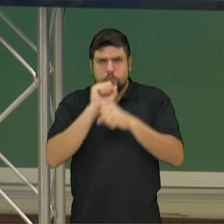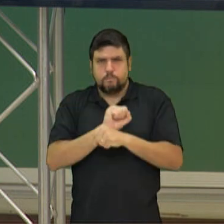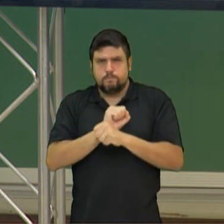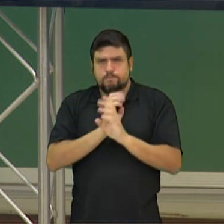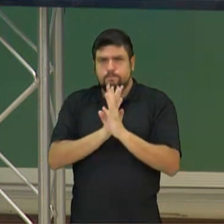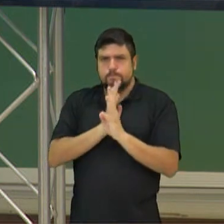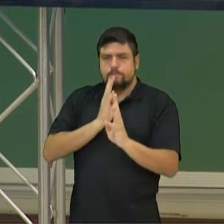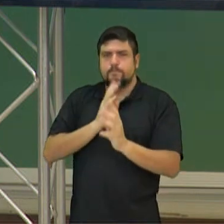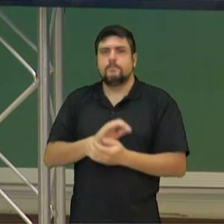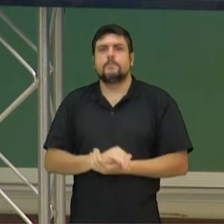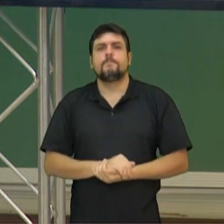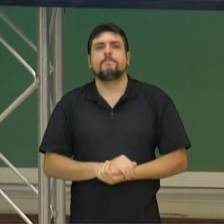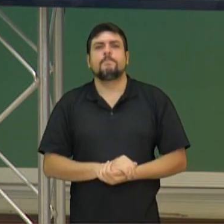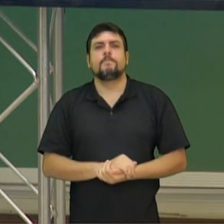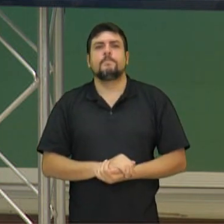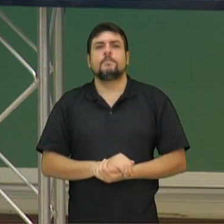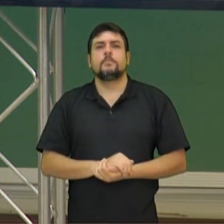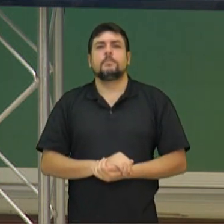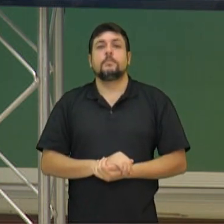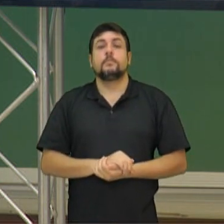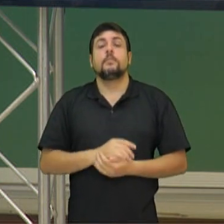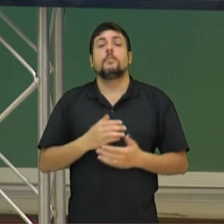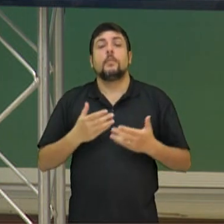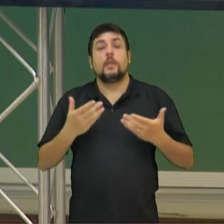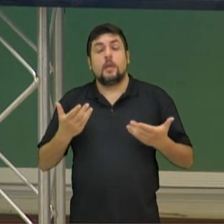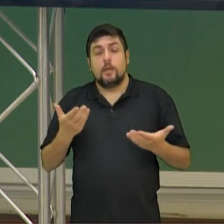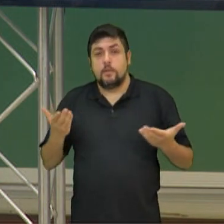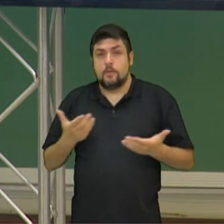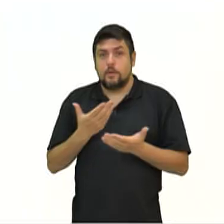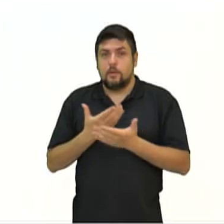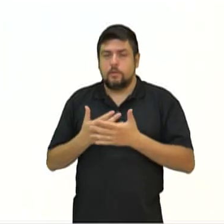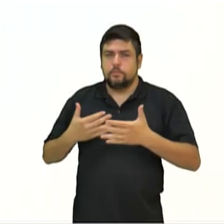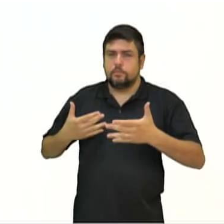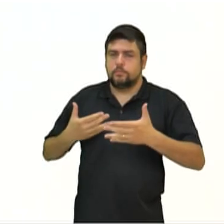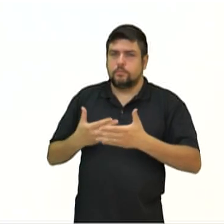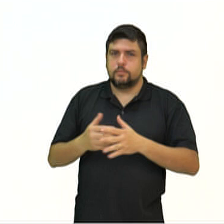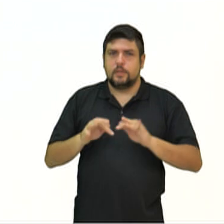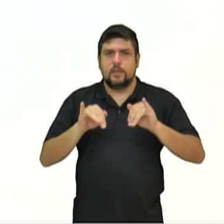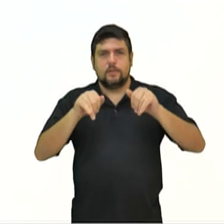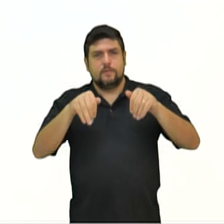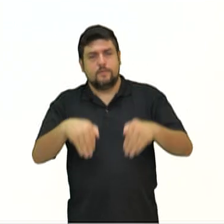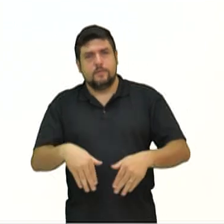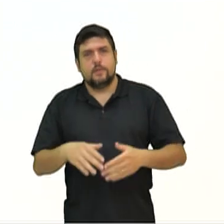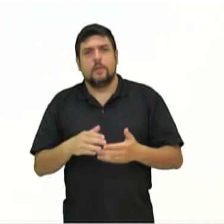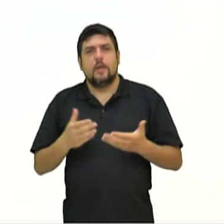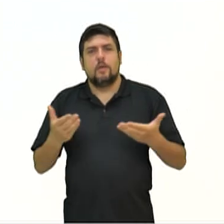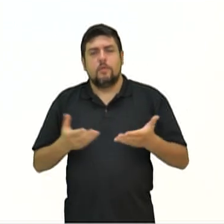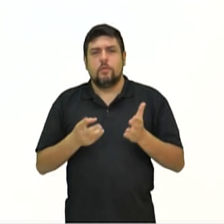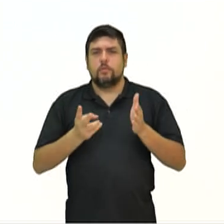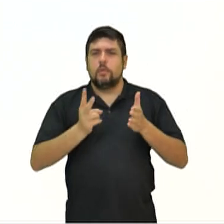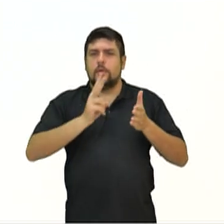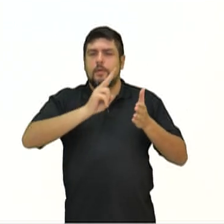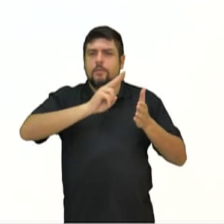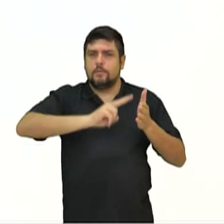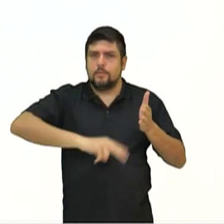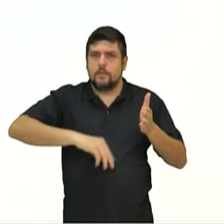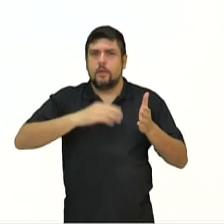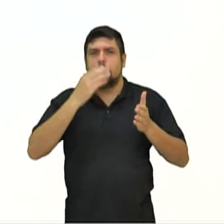ok? Então, olha só, pessoal, vamos encerrar a nossa aula aqui. Na aula de hoje, a gente leu e